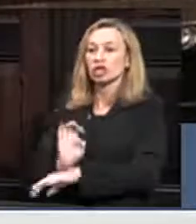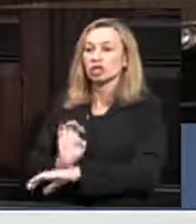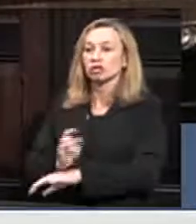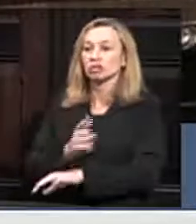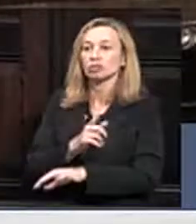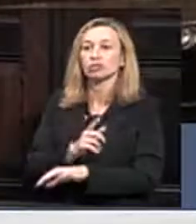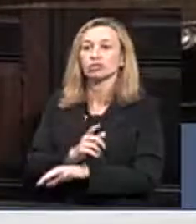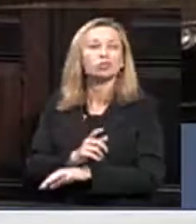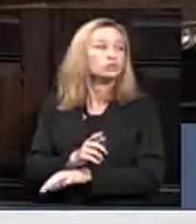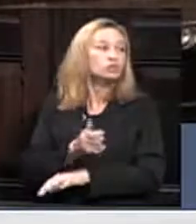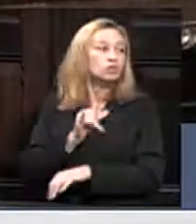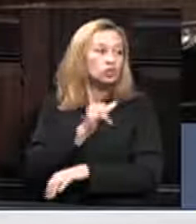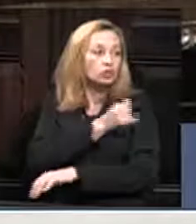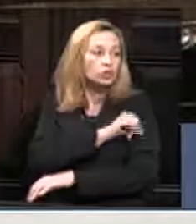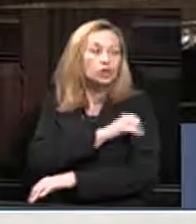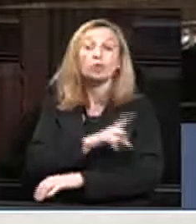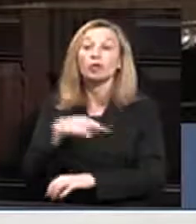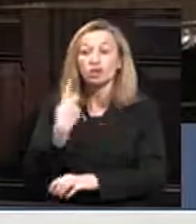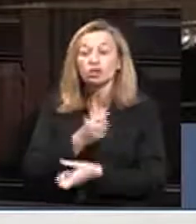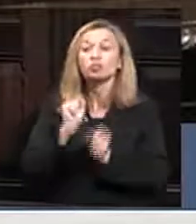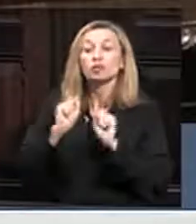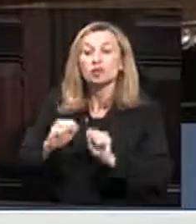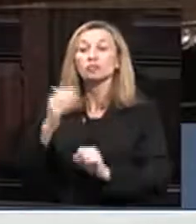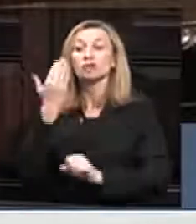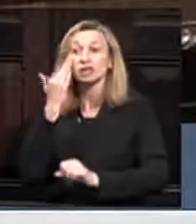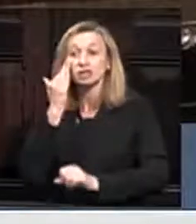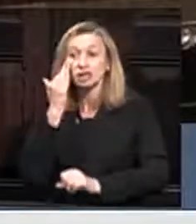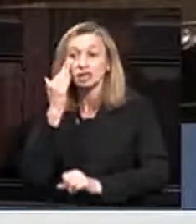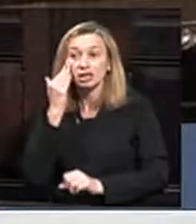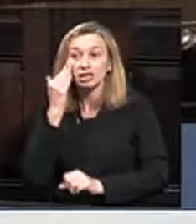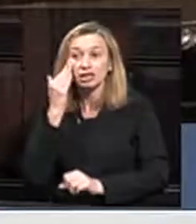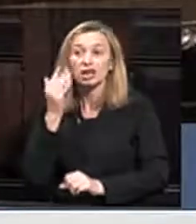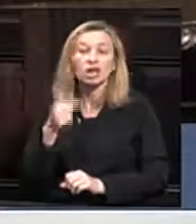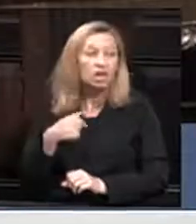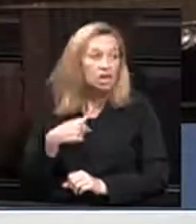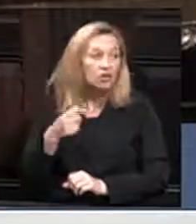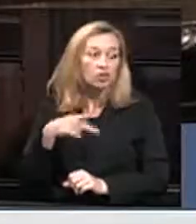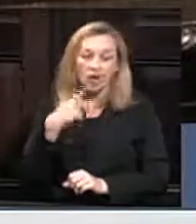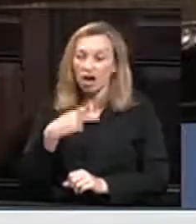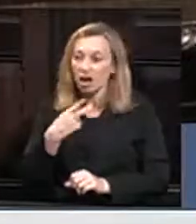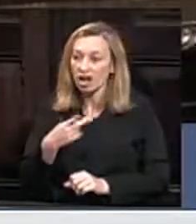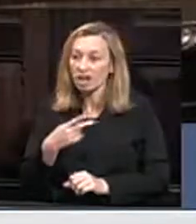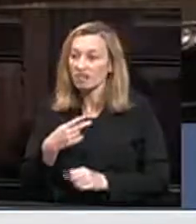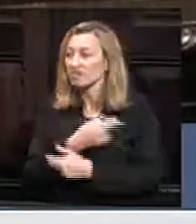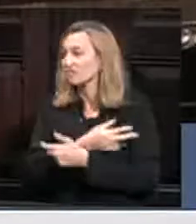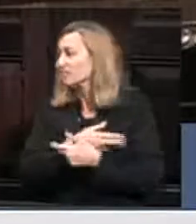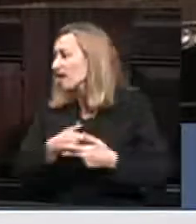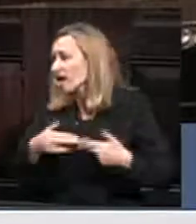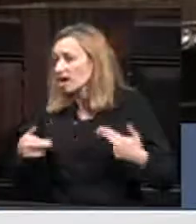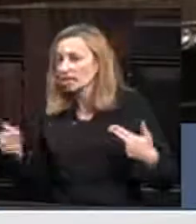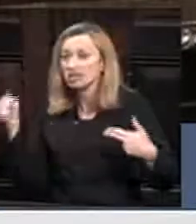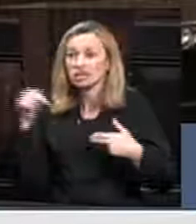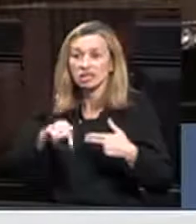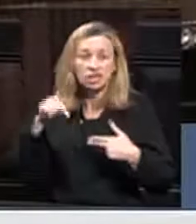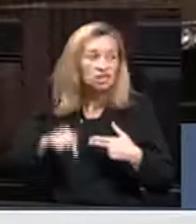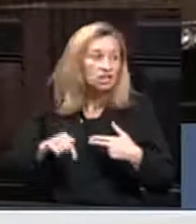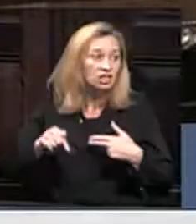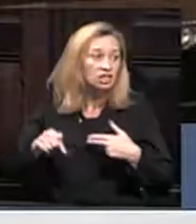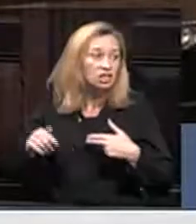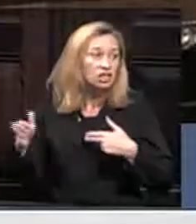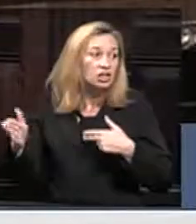Janeiro, para que a gente possa entender que, eu disse isso aqui inúmeras vezes, que qualquer